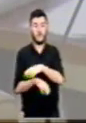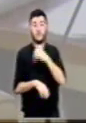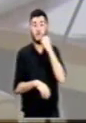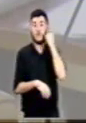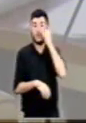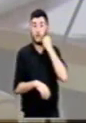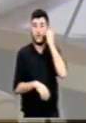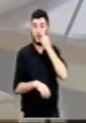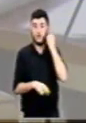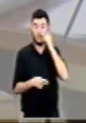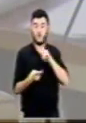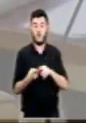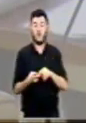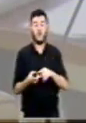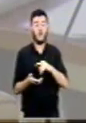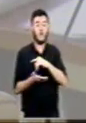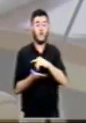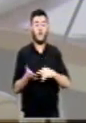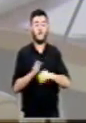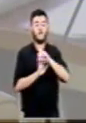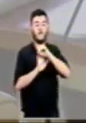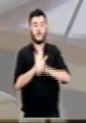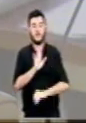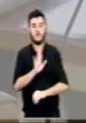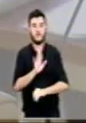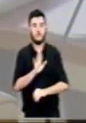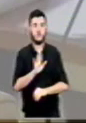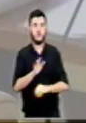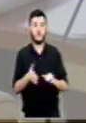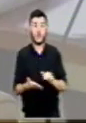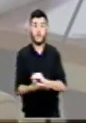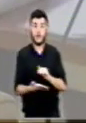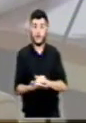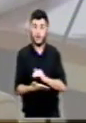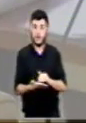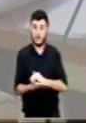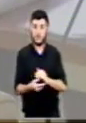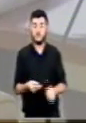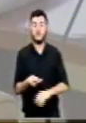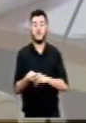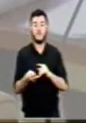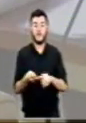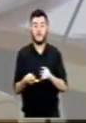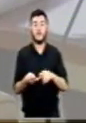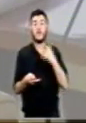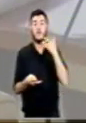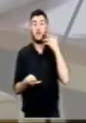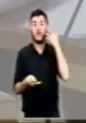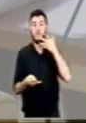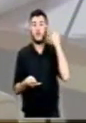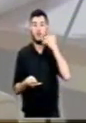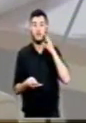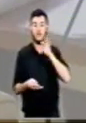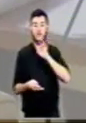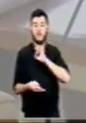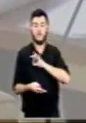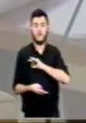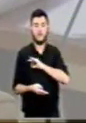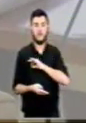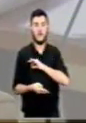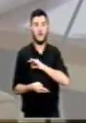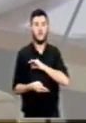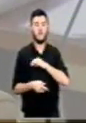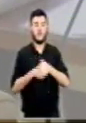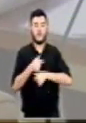de gabinete do senador da República e depoimento do policial legislativo Carlos André Ferreira Afano.